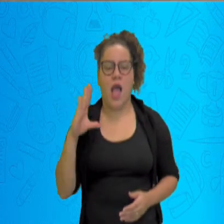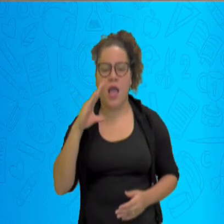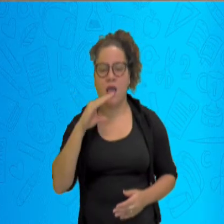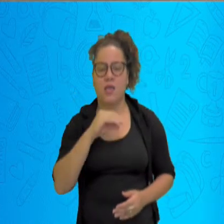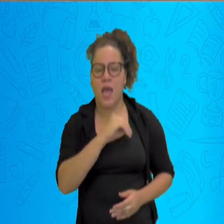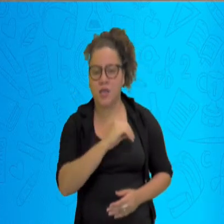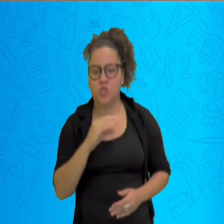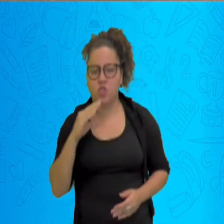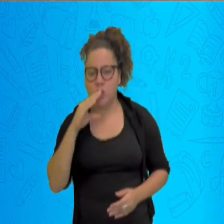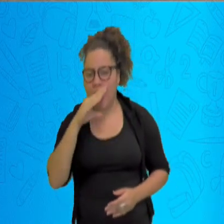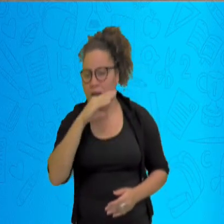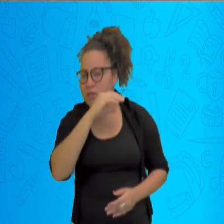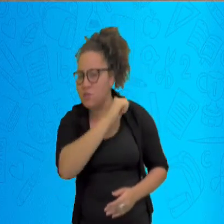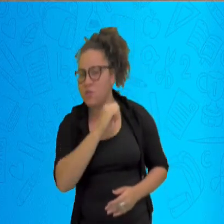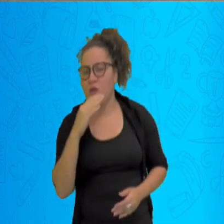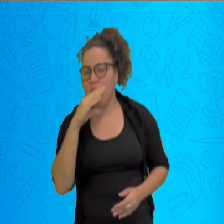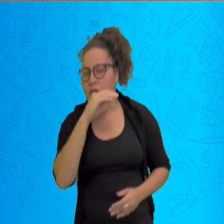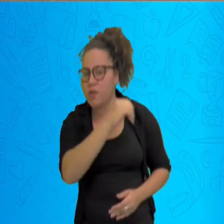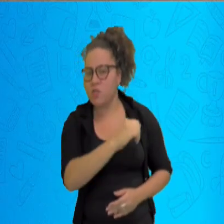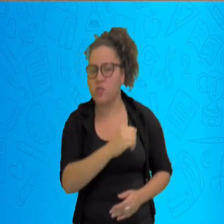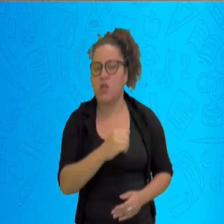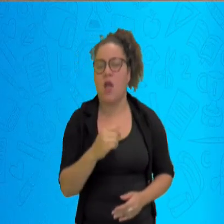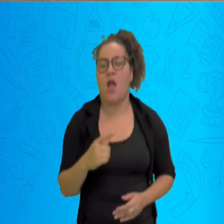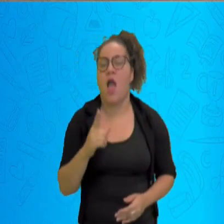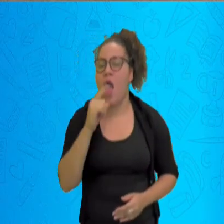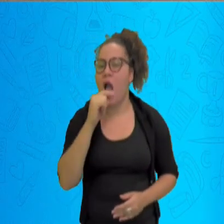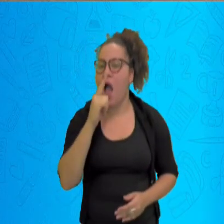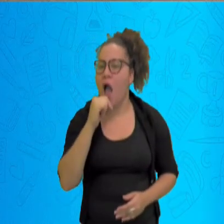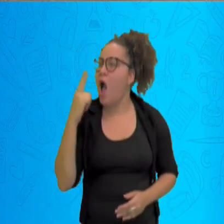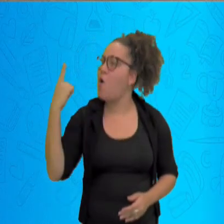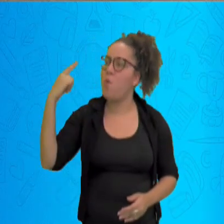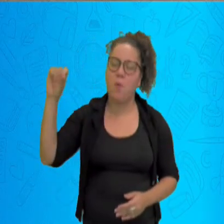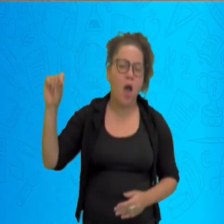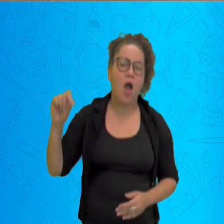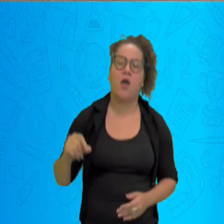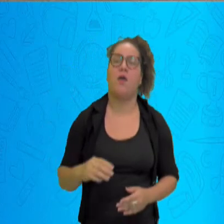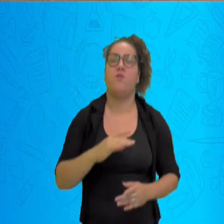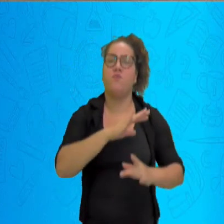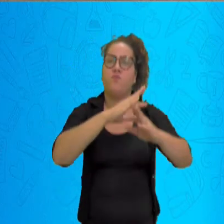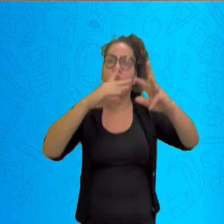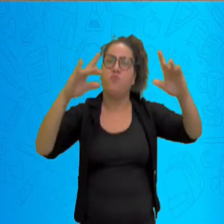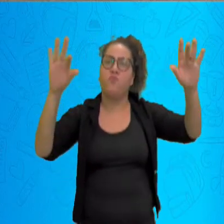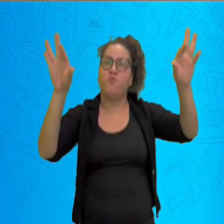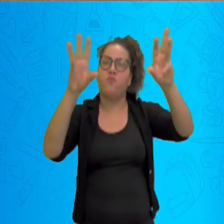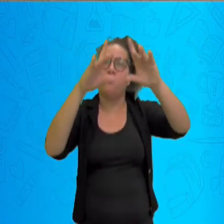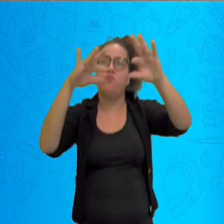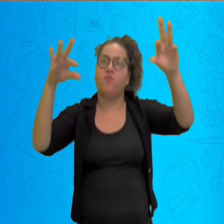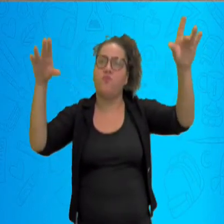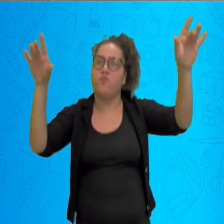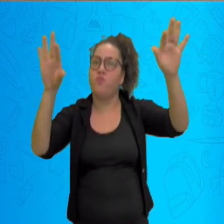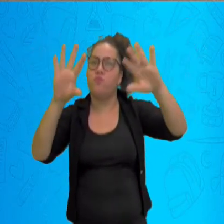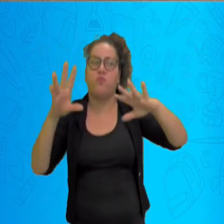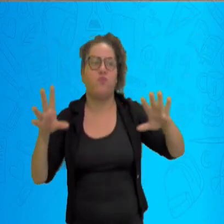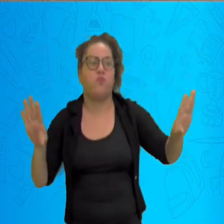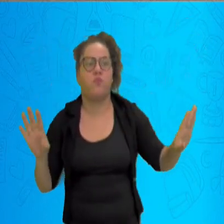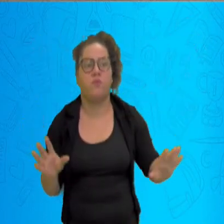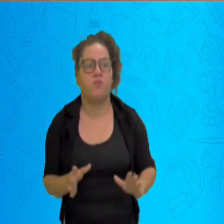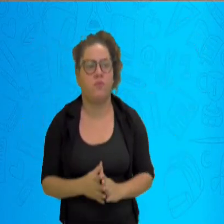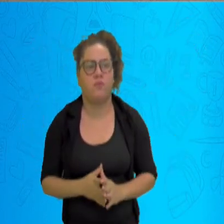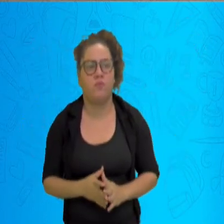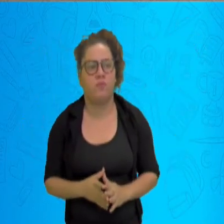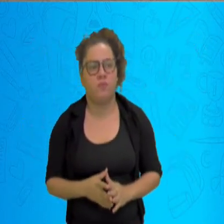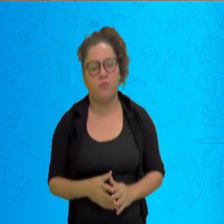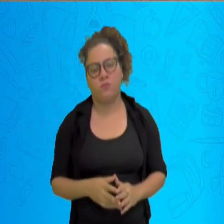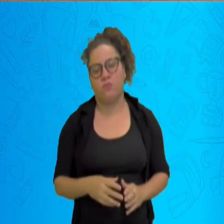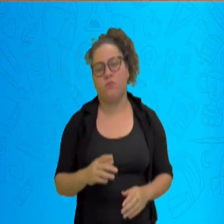aqueceu, para onde que vai aquela água? Aquela água vai evaporar. Aquela água evaporando, ela